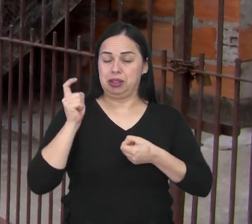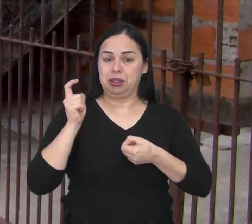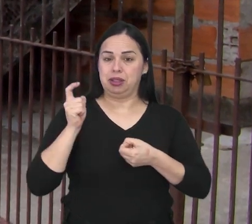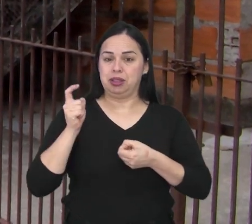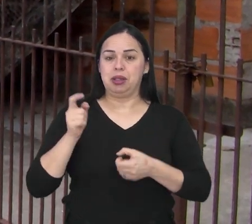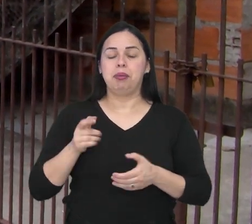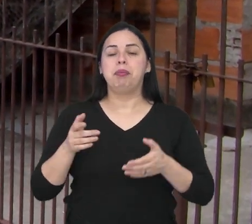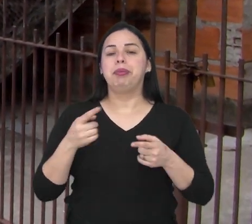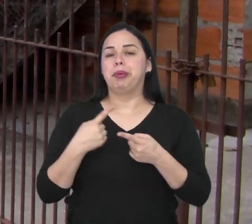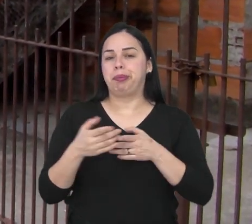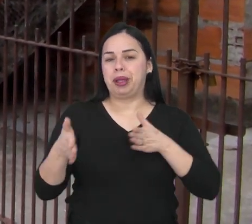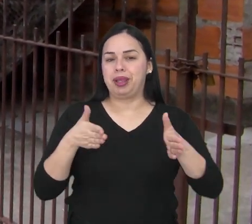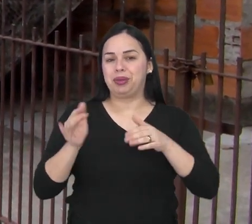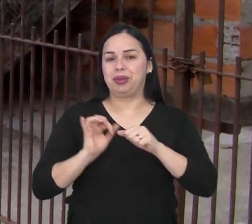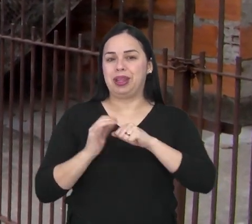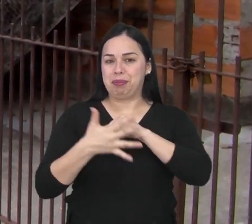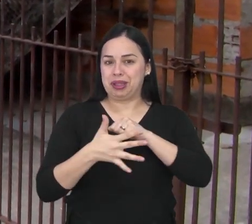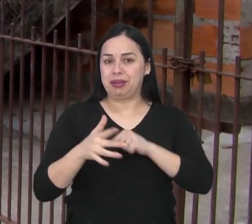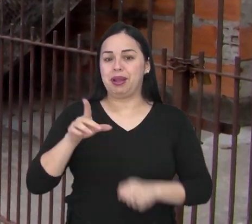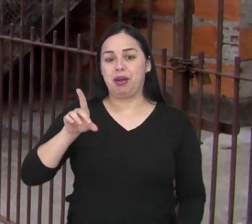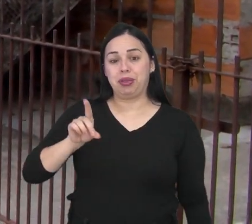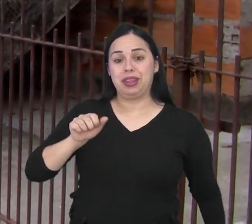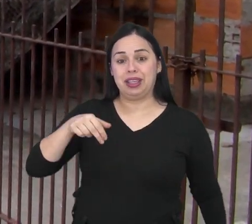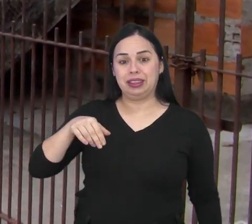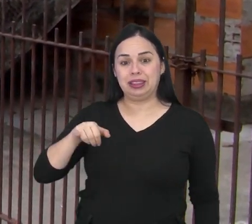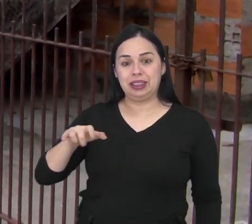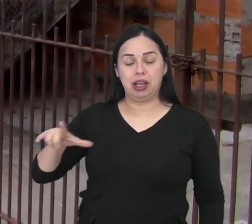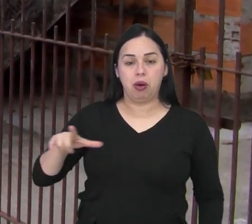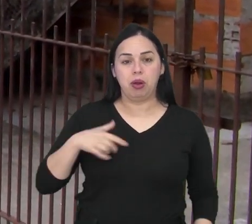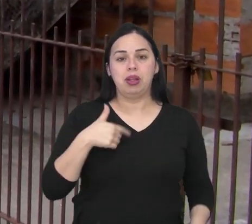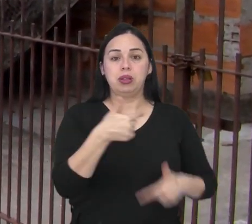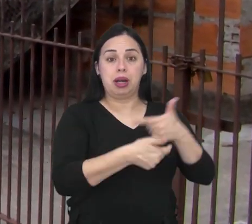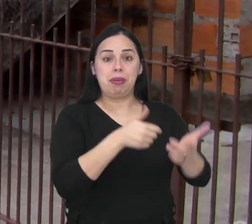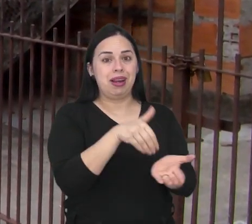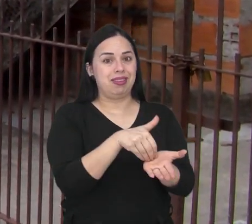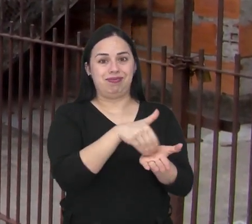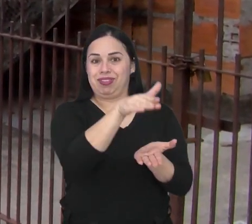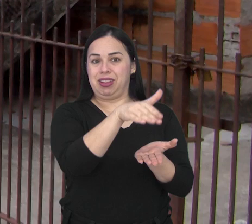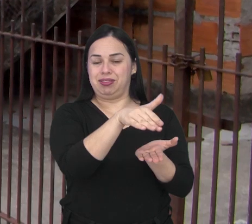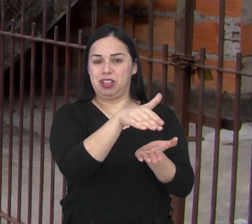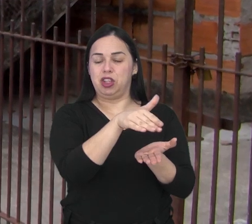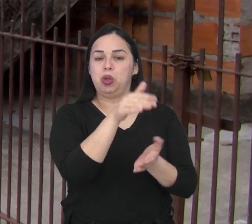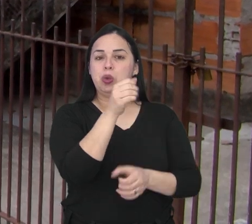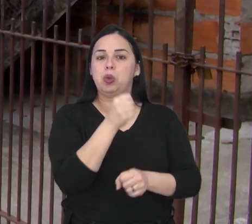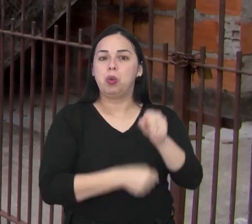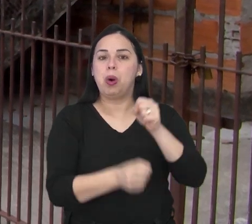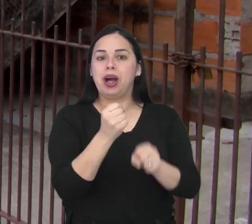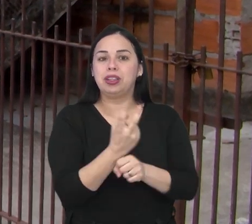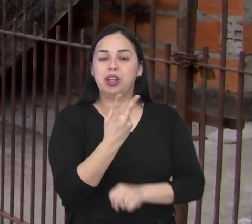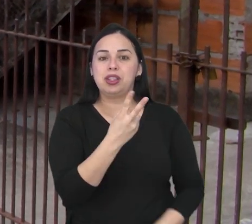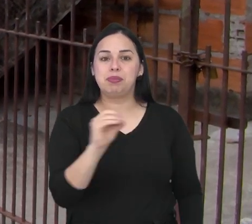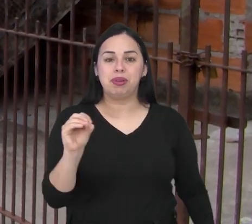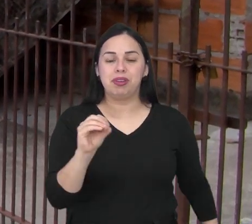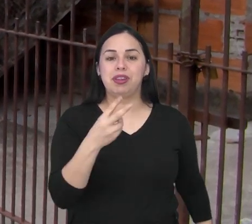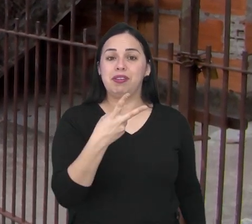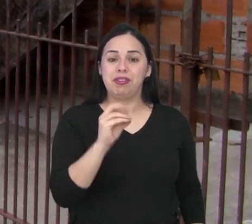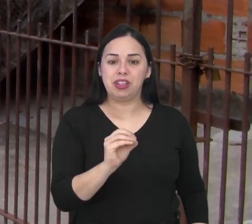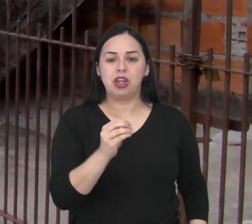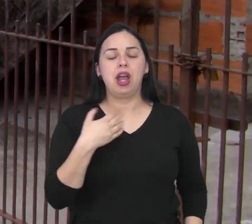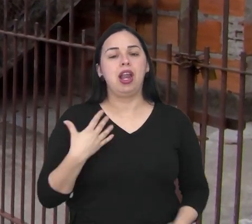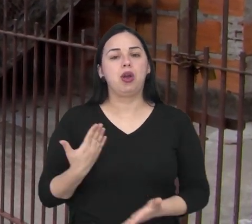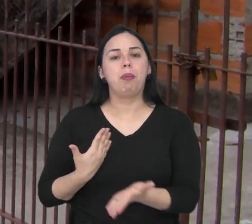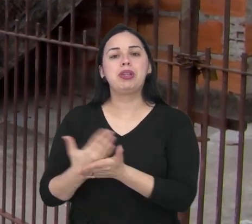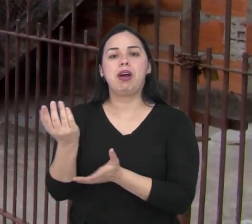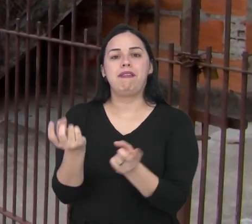forma autônoma por conta da pandemia foi o Daniel. Ele perdeu o emprego 2 vezes no início de 2020 e começou a